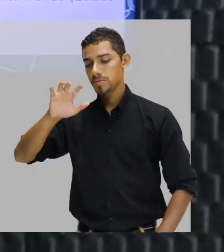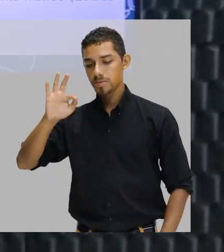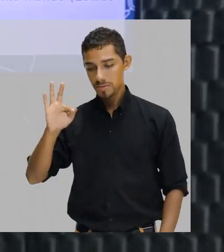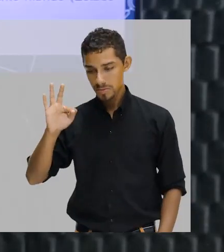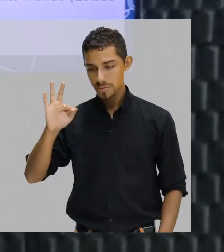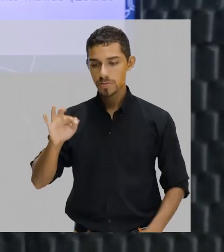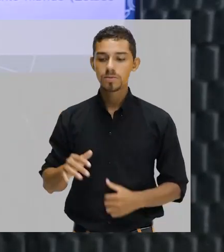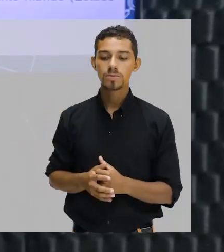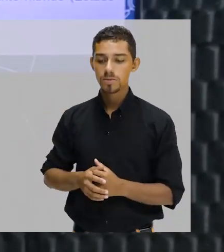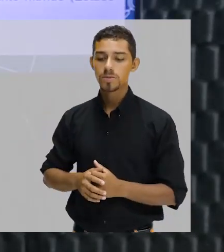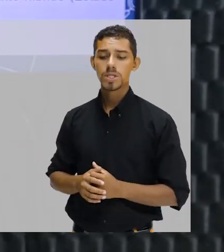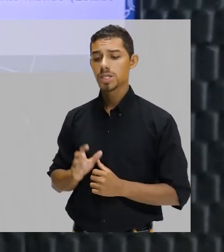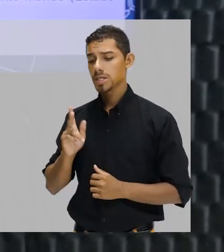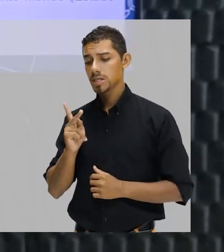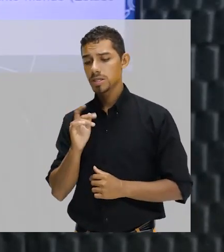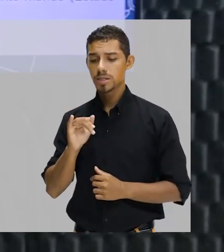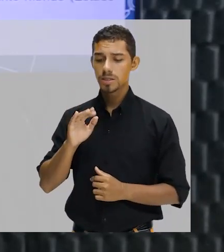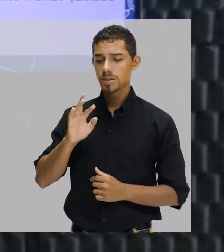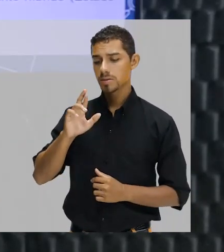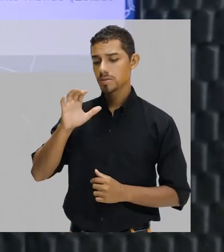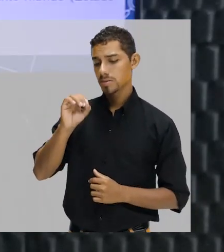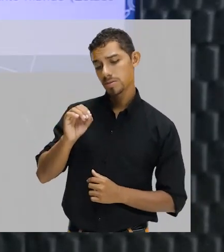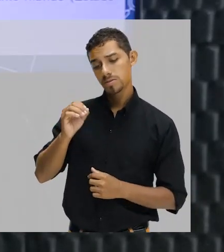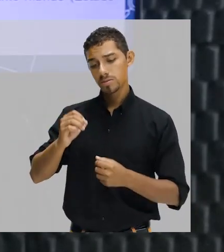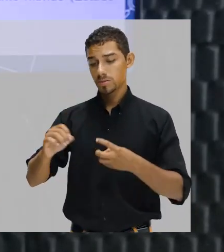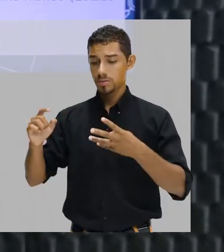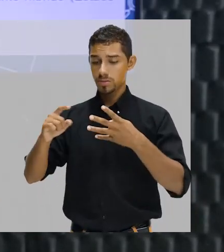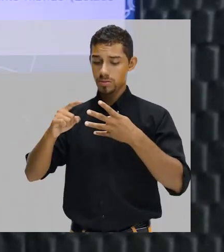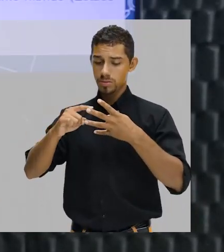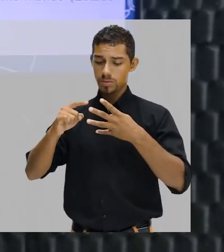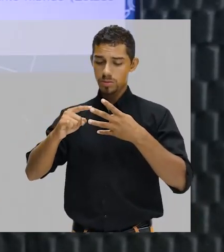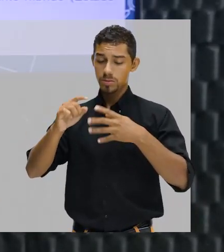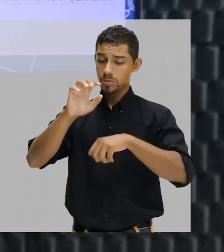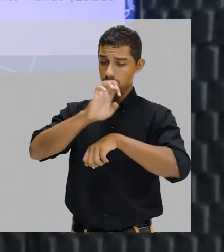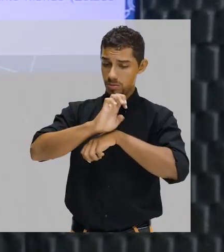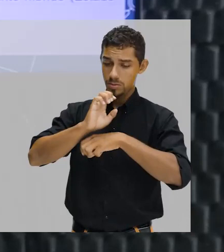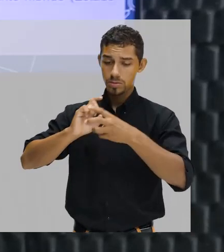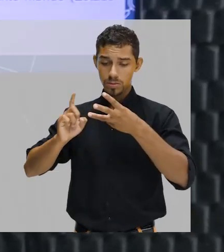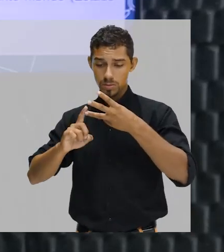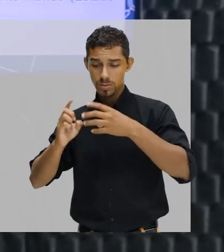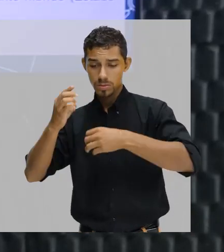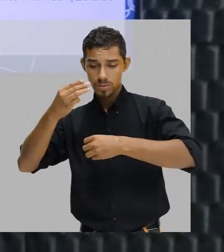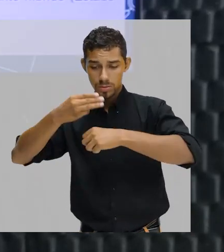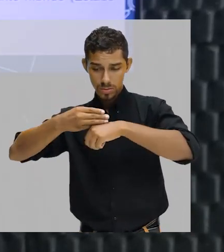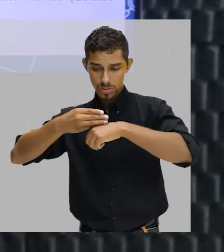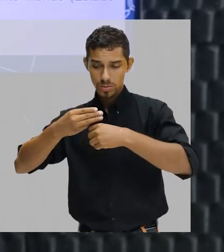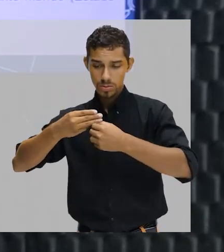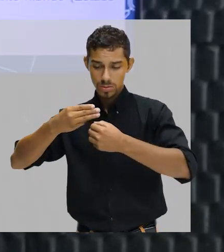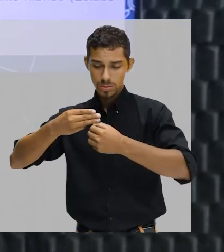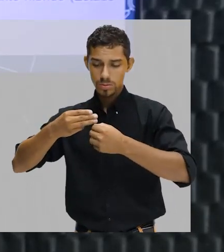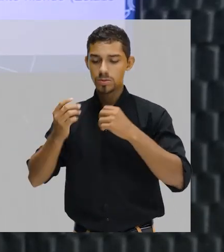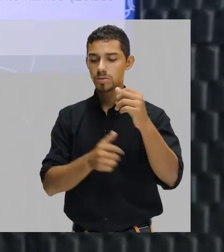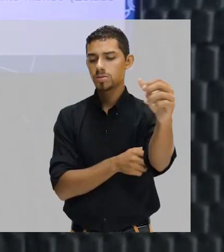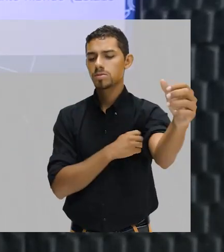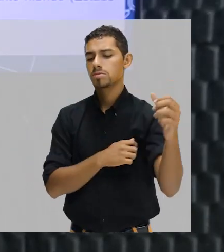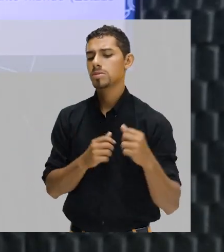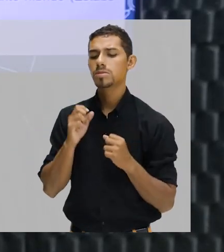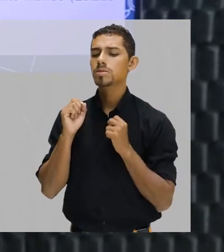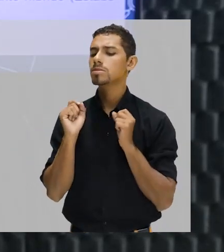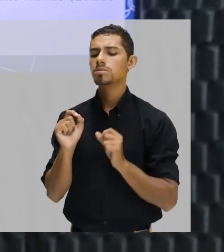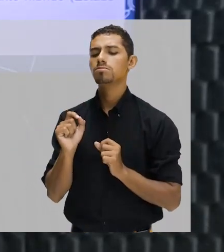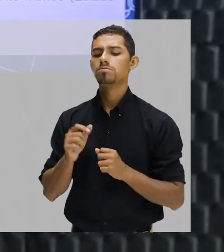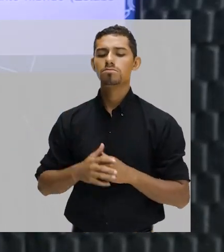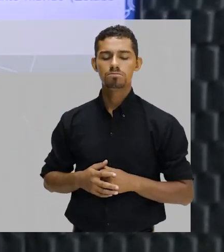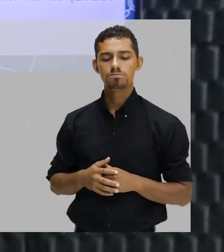é um ente híbrido. O que isso representa dizer, Marcos? Que ele vai ter características tanto de estado quanto de municípios. Mas características relativas a quê,